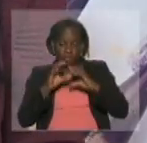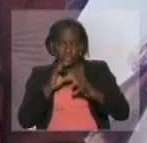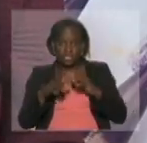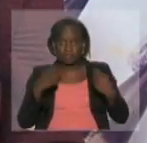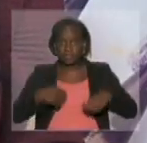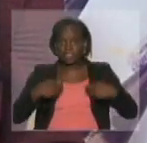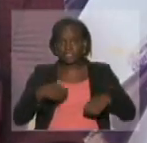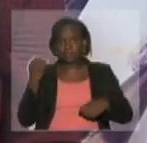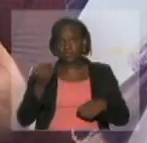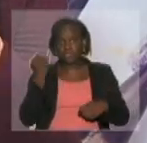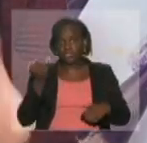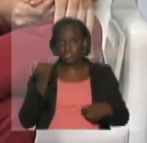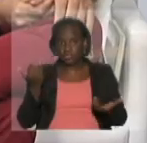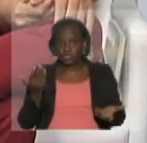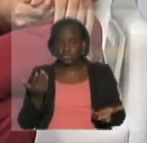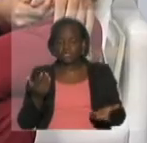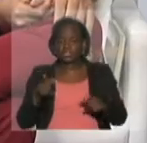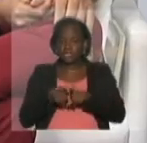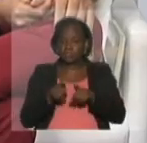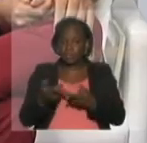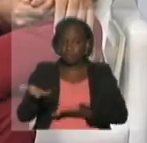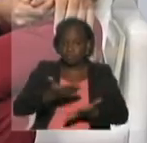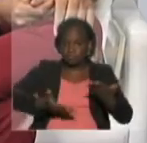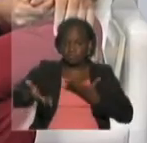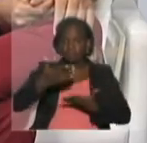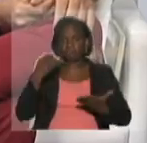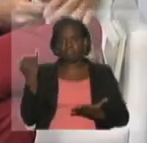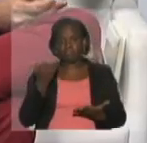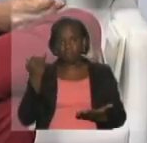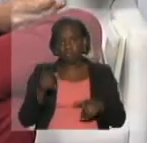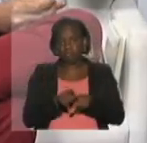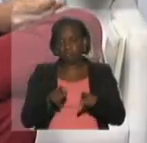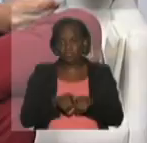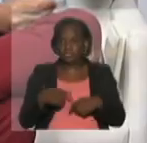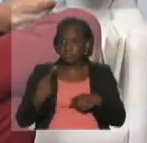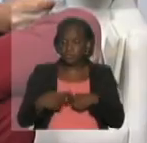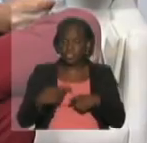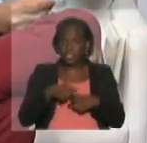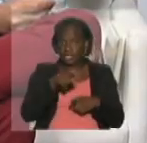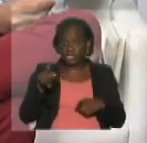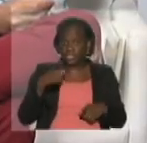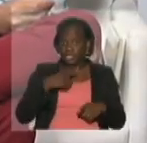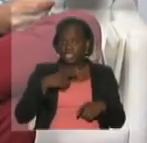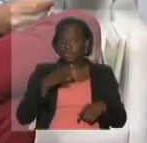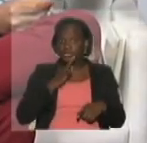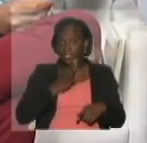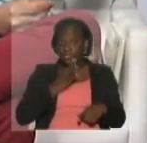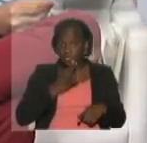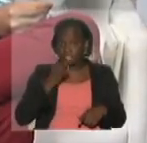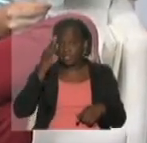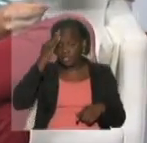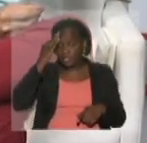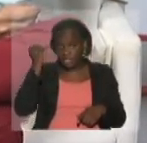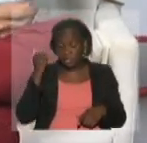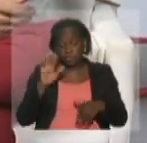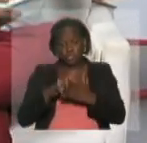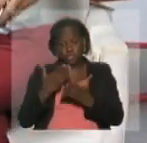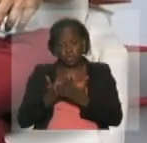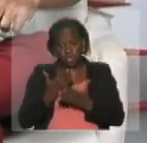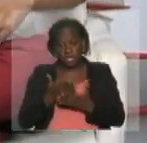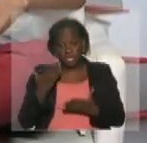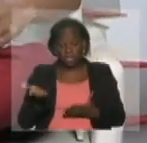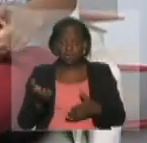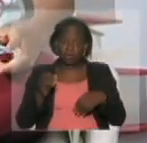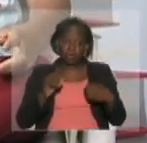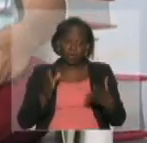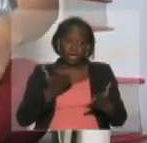é muito importante e o compartilhar é muito importante também. Porque eles têm também conhecimento, sabe? Assim, seja da escola,